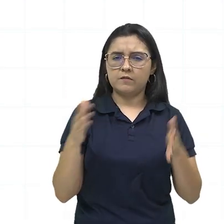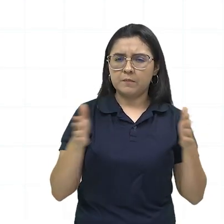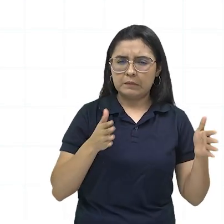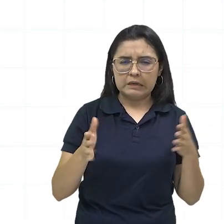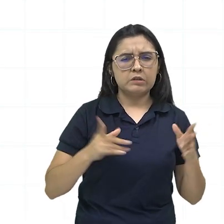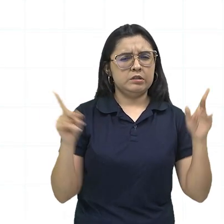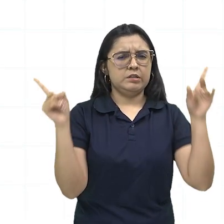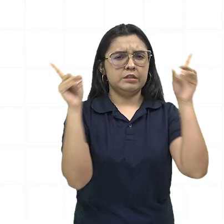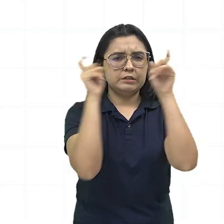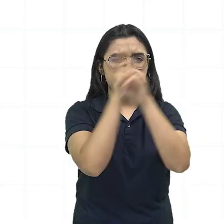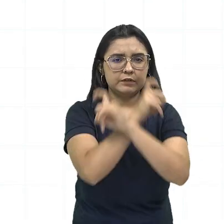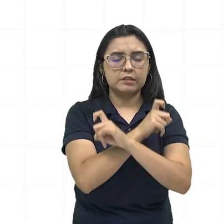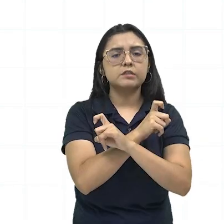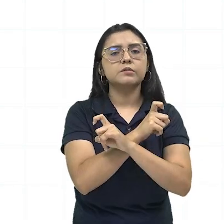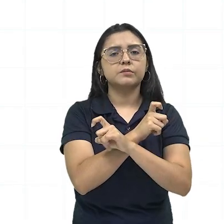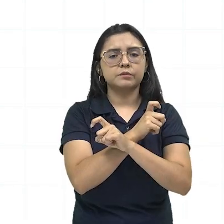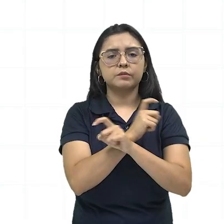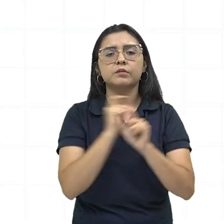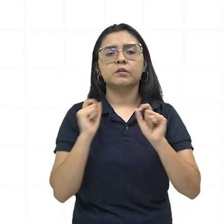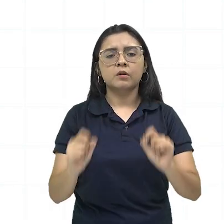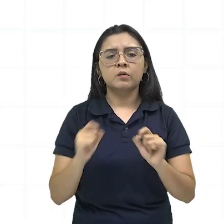bem difícil, né? Com a